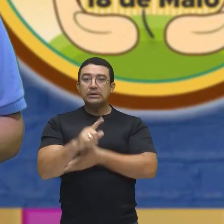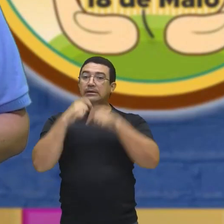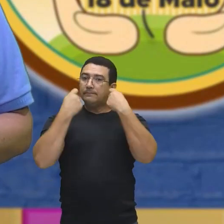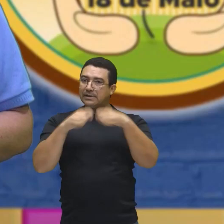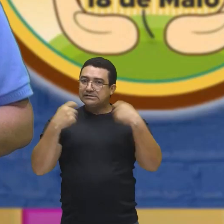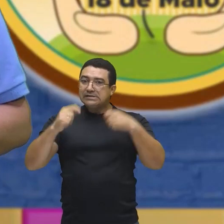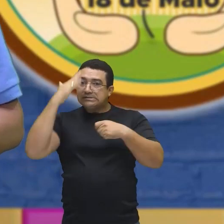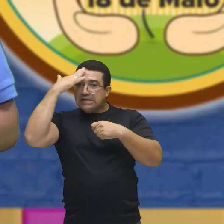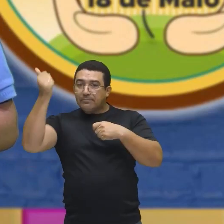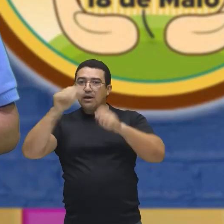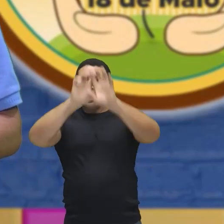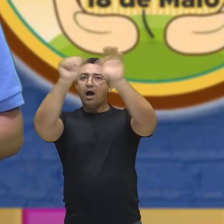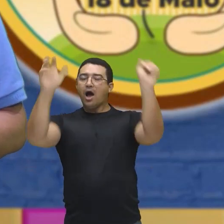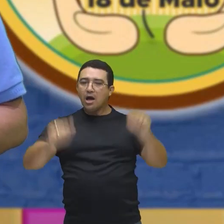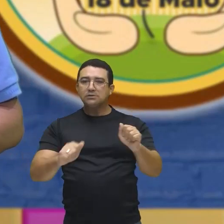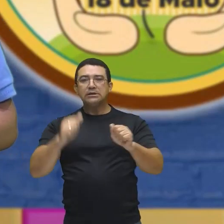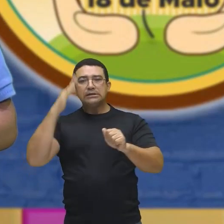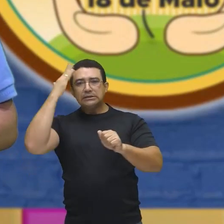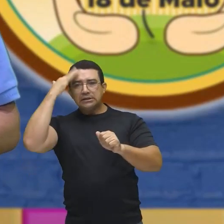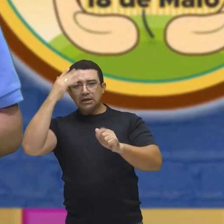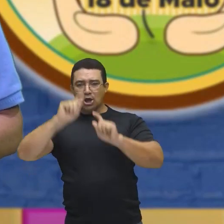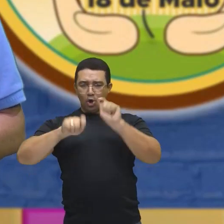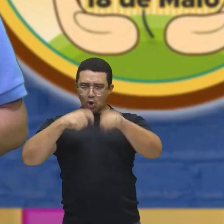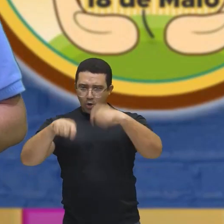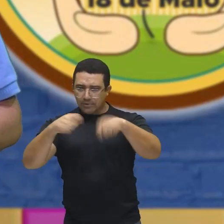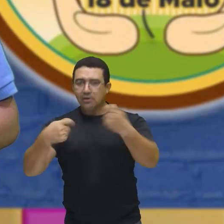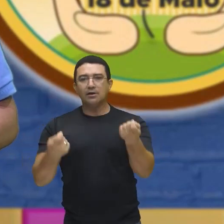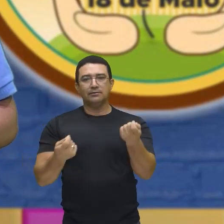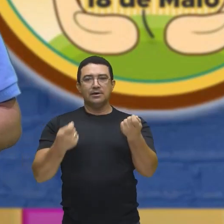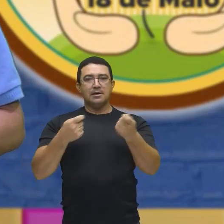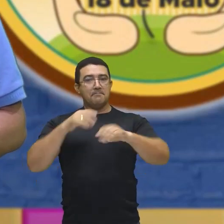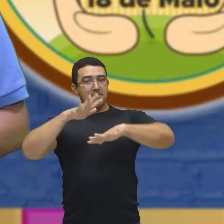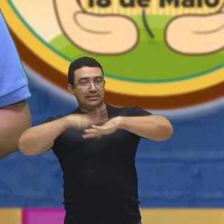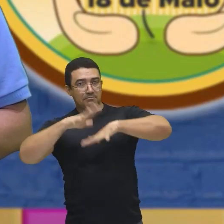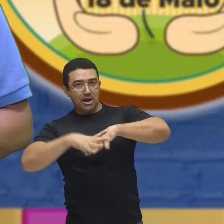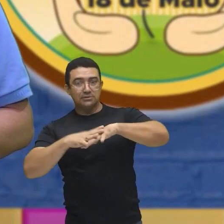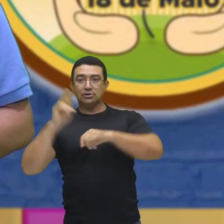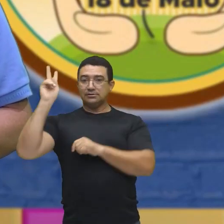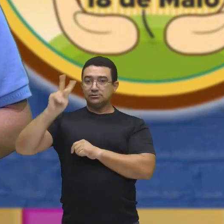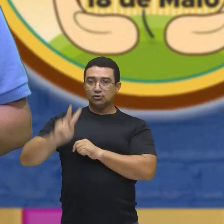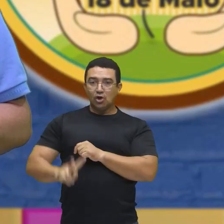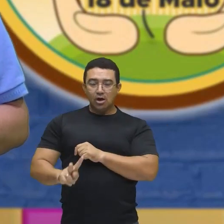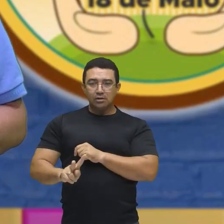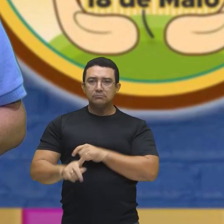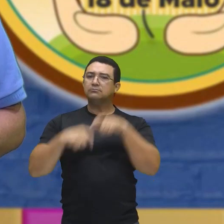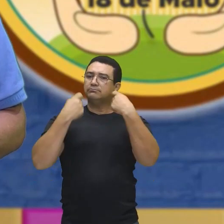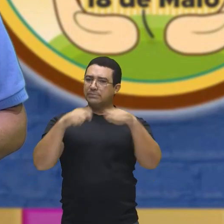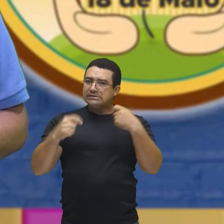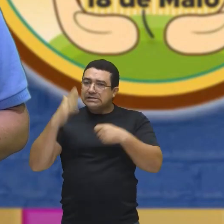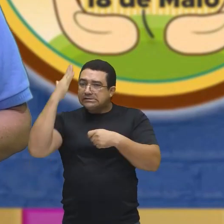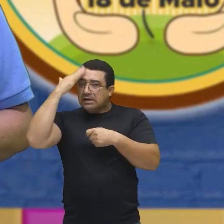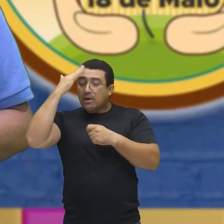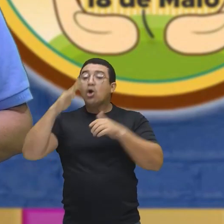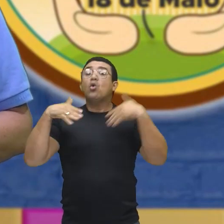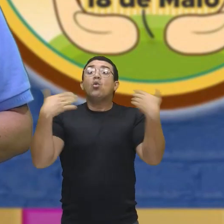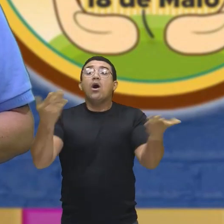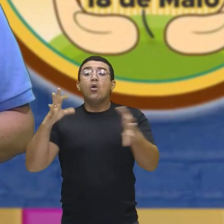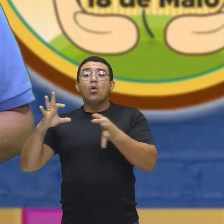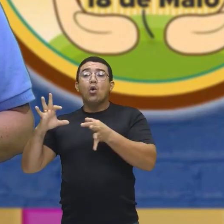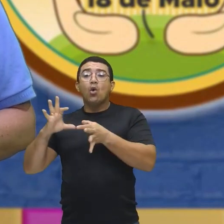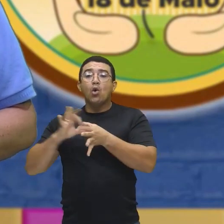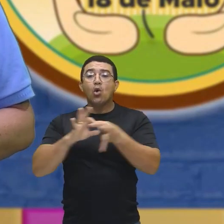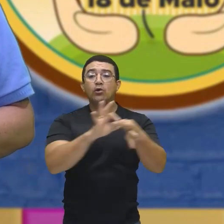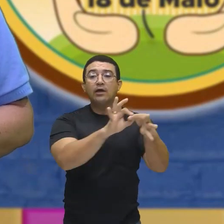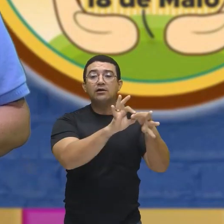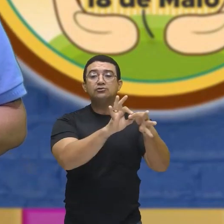economia, de geografia, de matemática, de história, tá? Do contexto que está acontecendo no